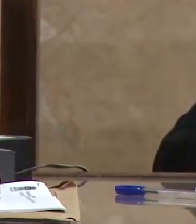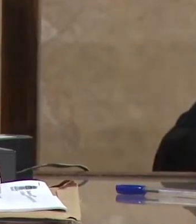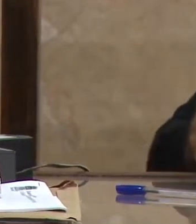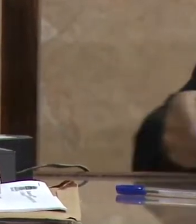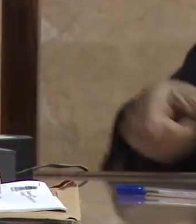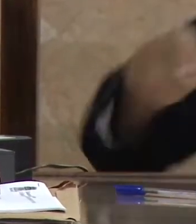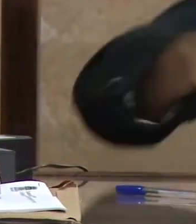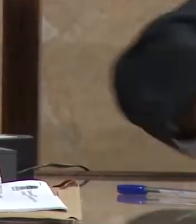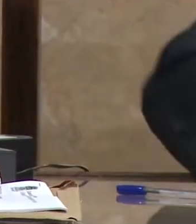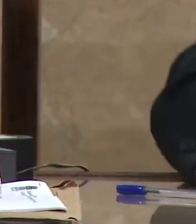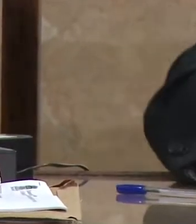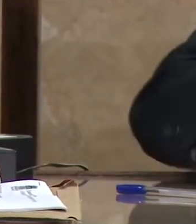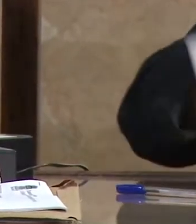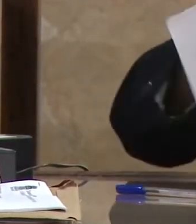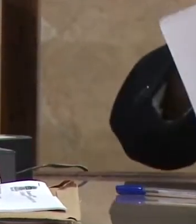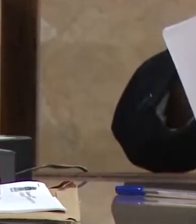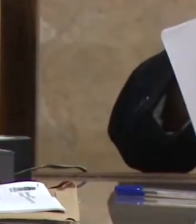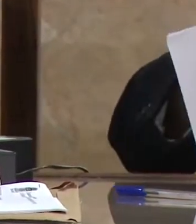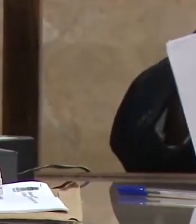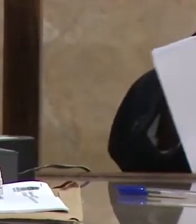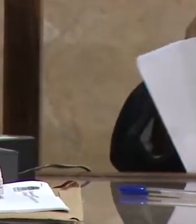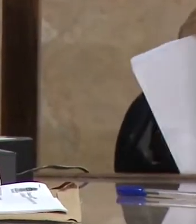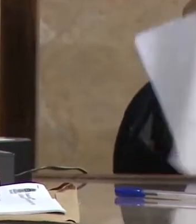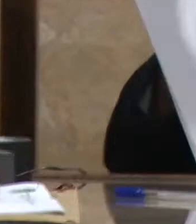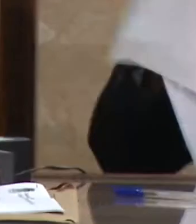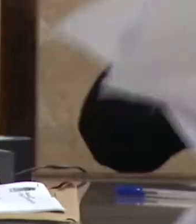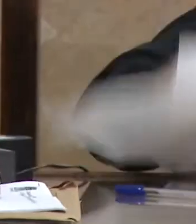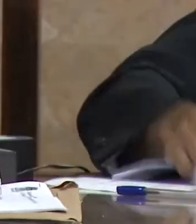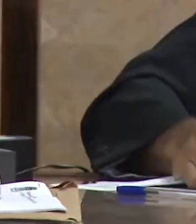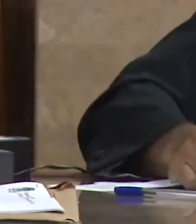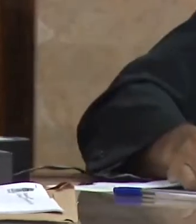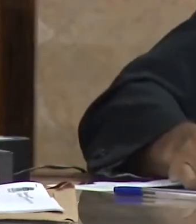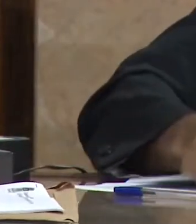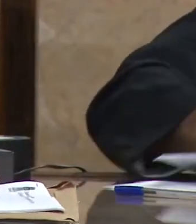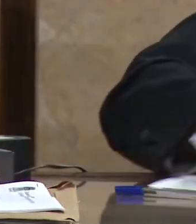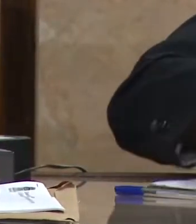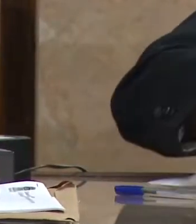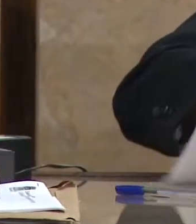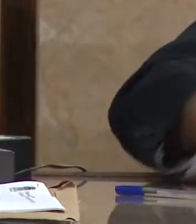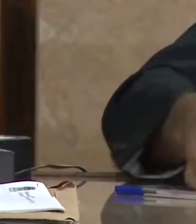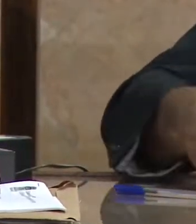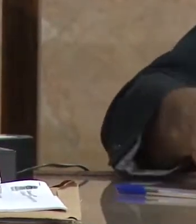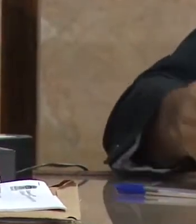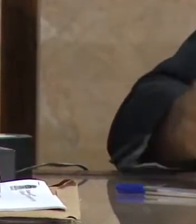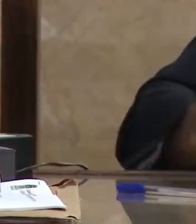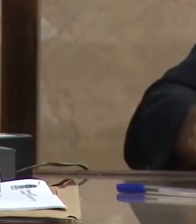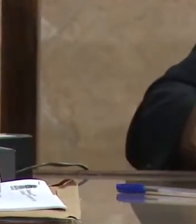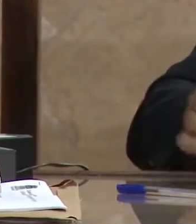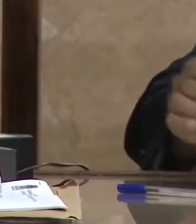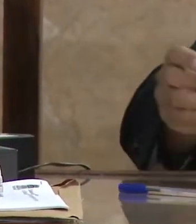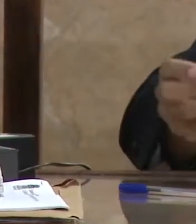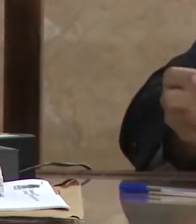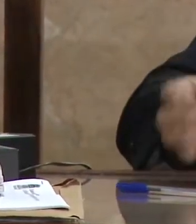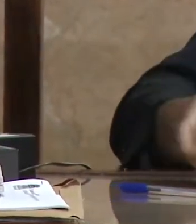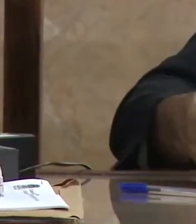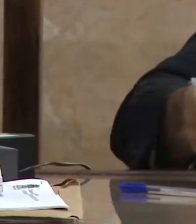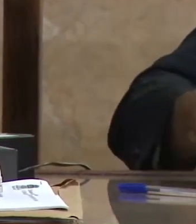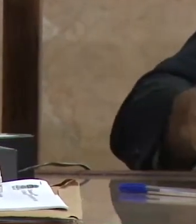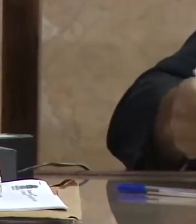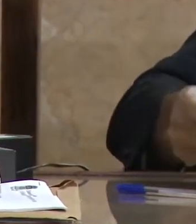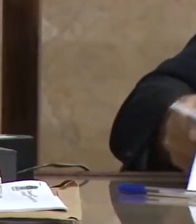município. Indicação 012, do excelentíssimo senhor vereador Cláudio Oliveira